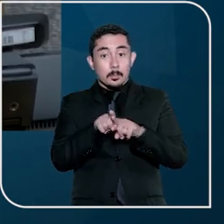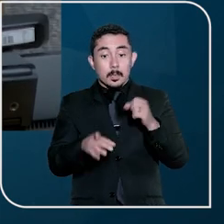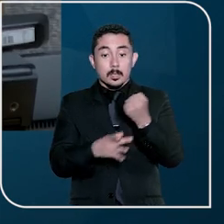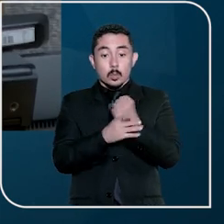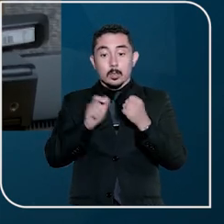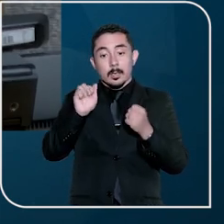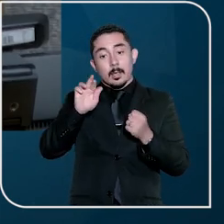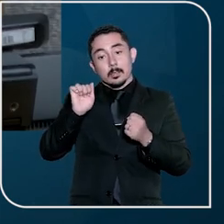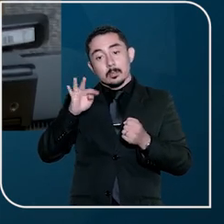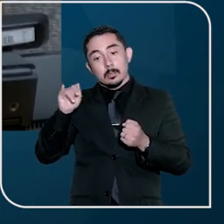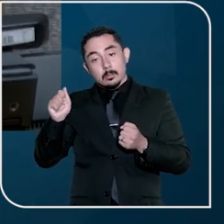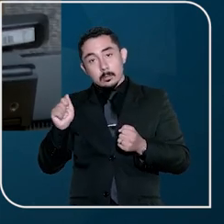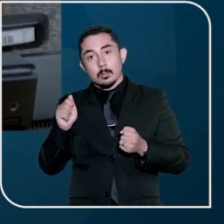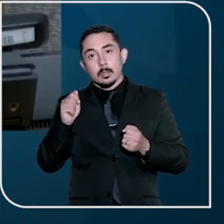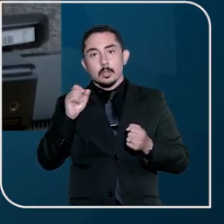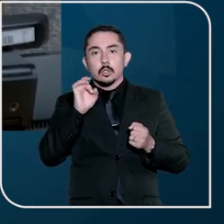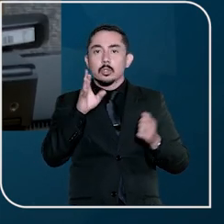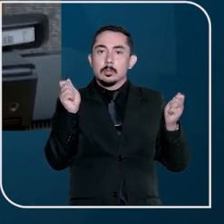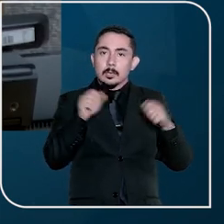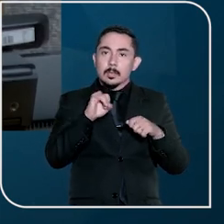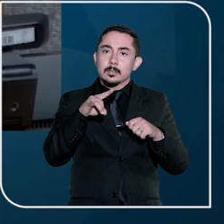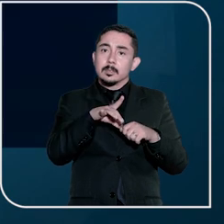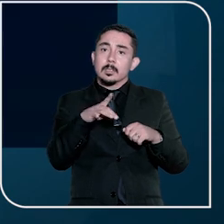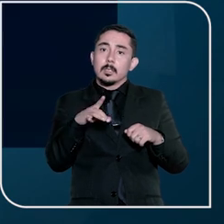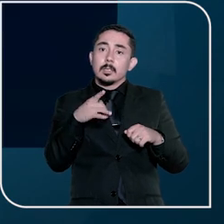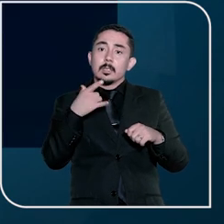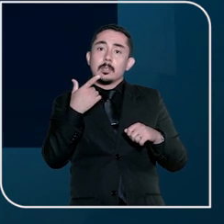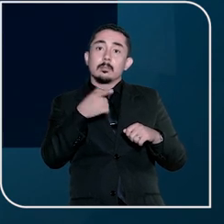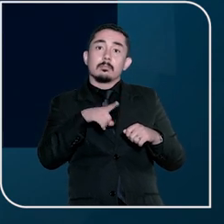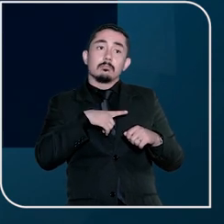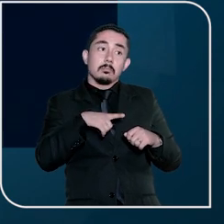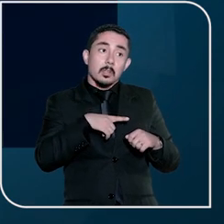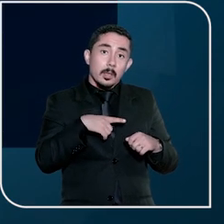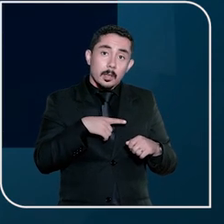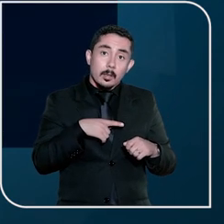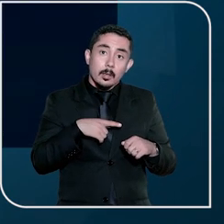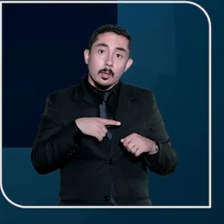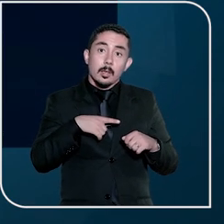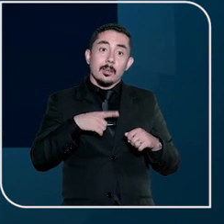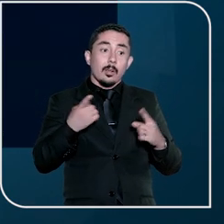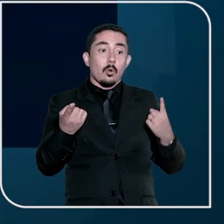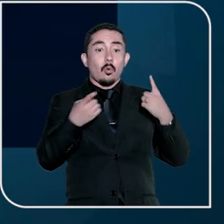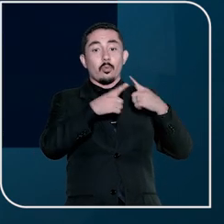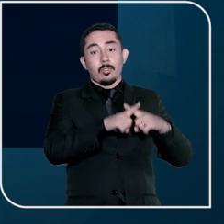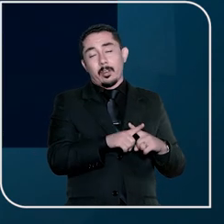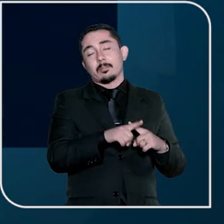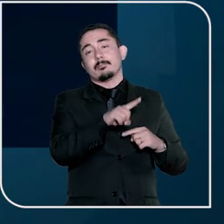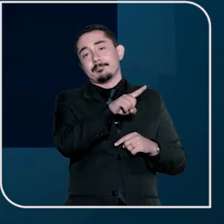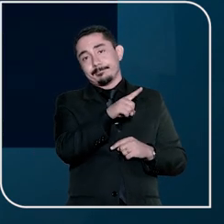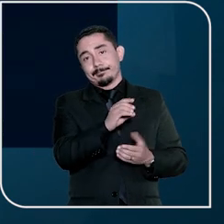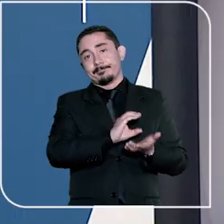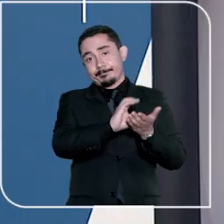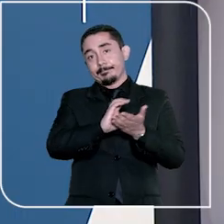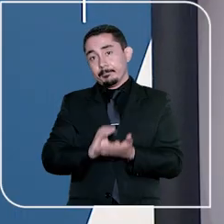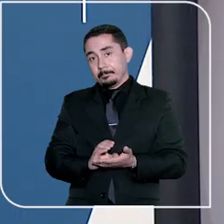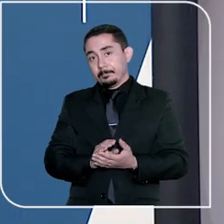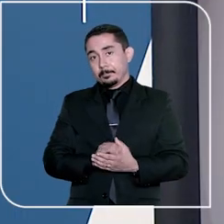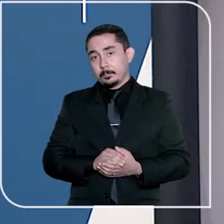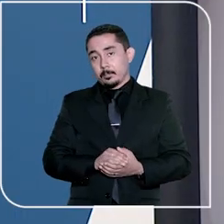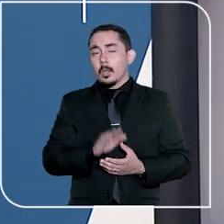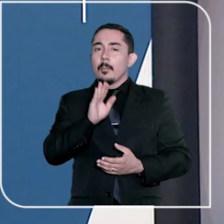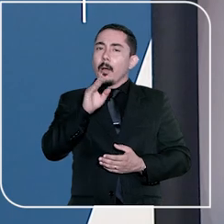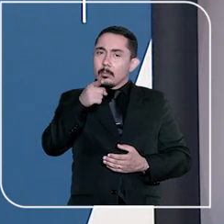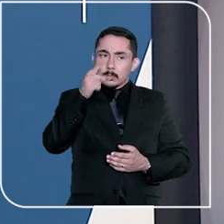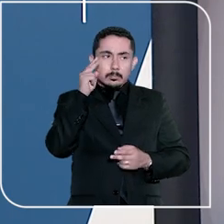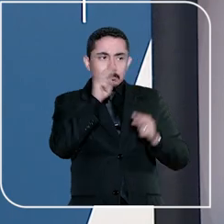e o seguro garantia serão liquidados apenas após a decisão de mérito contrária ao contribuinte se você